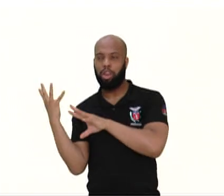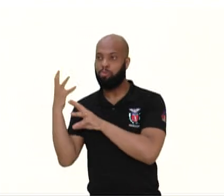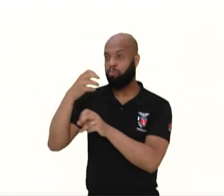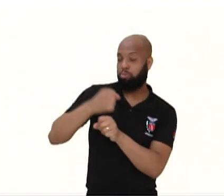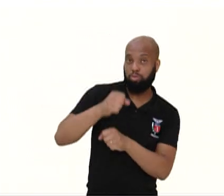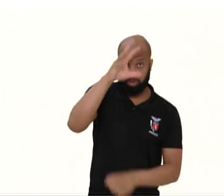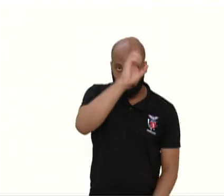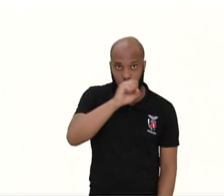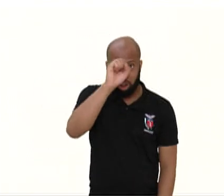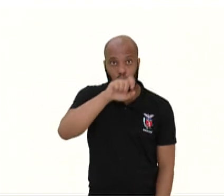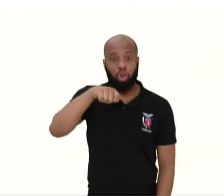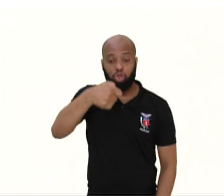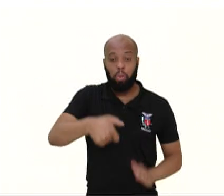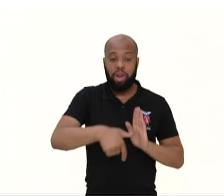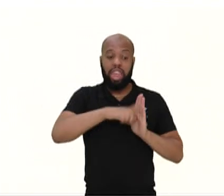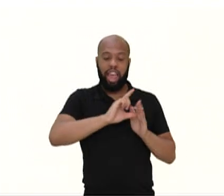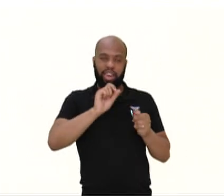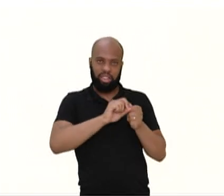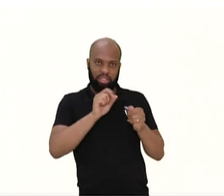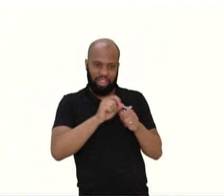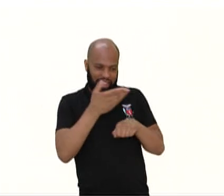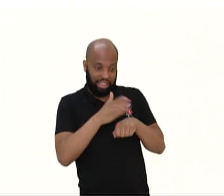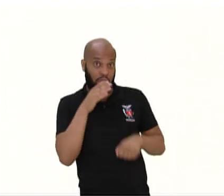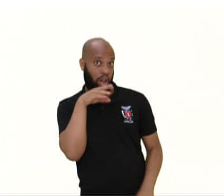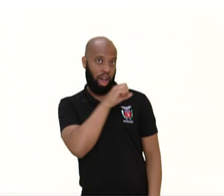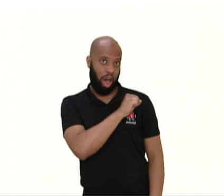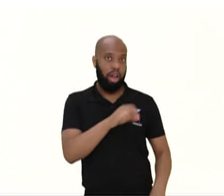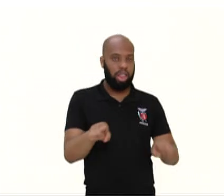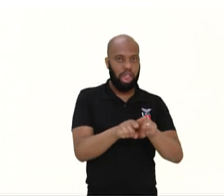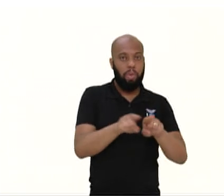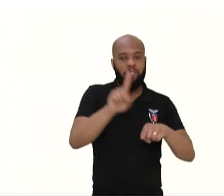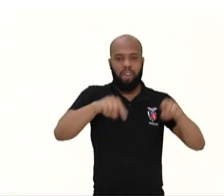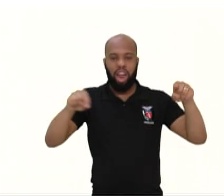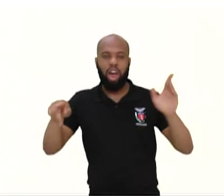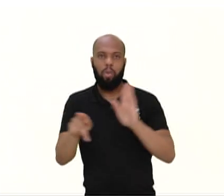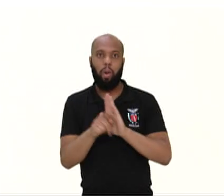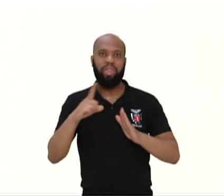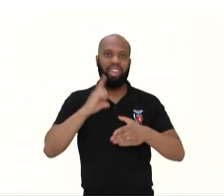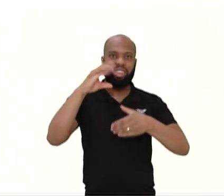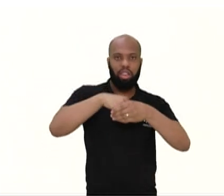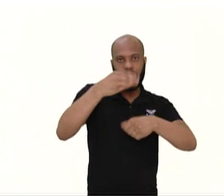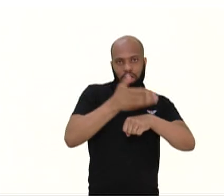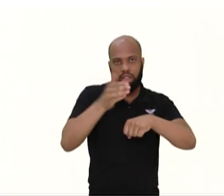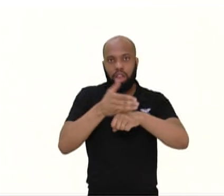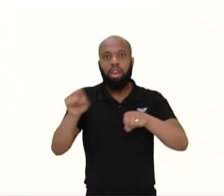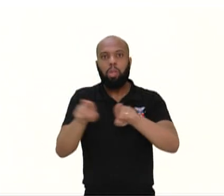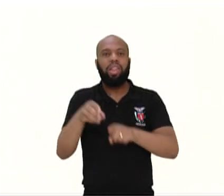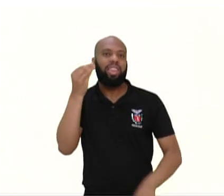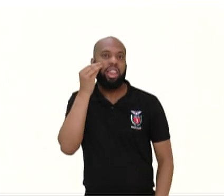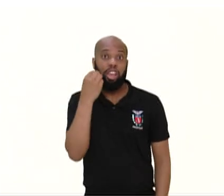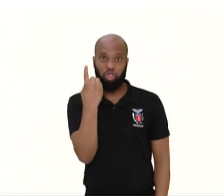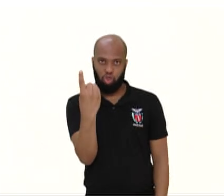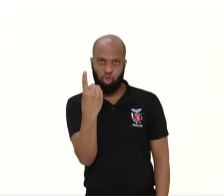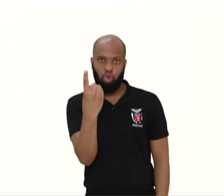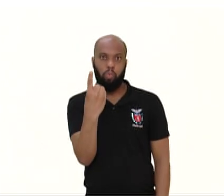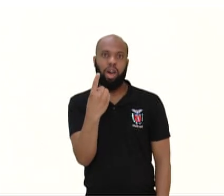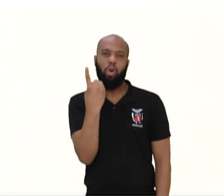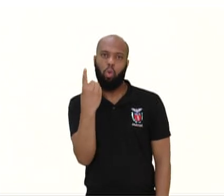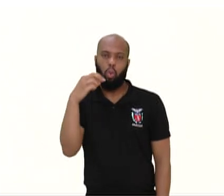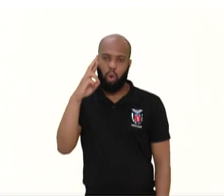falamos sobre o aquecimento geral e específico, variáveis do treinamento, teste de uma repetição